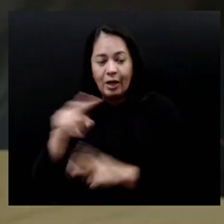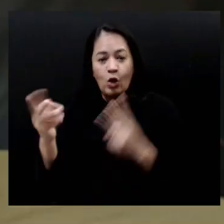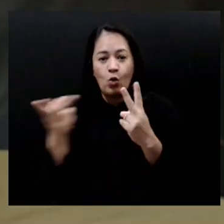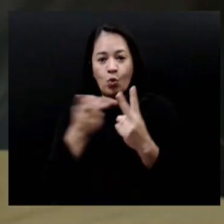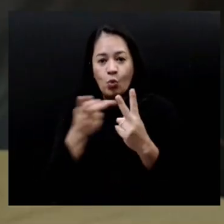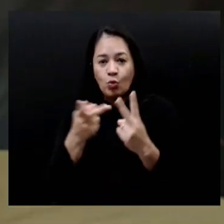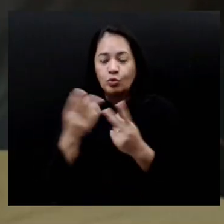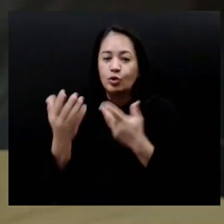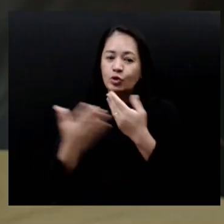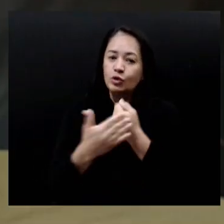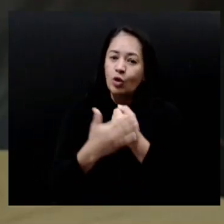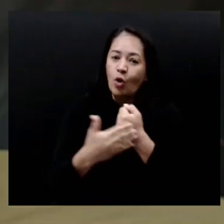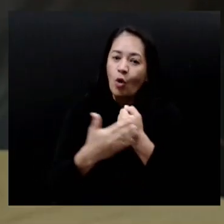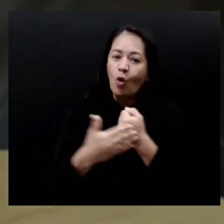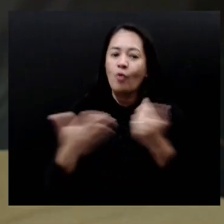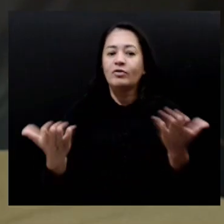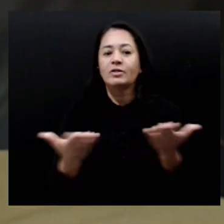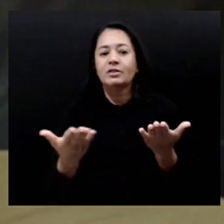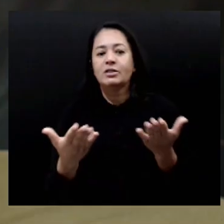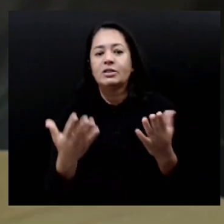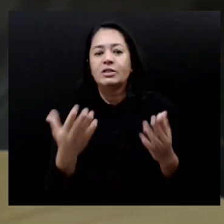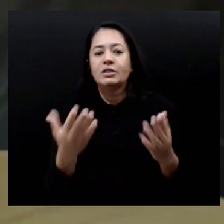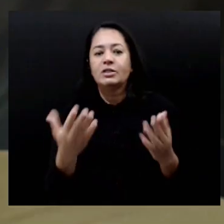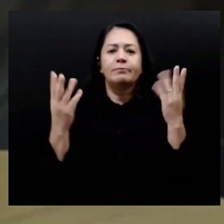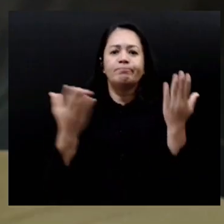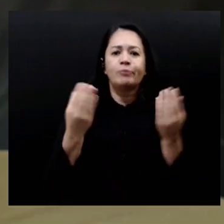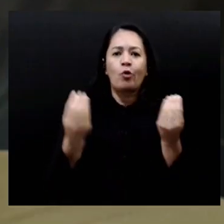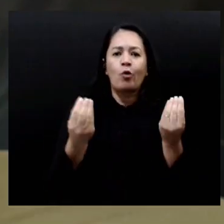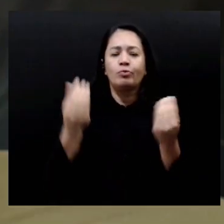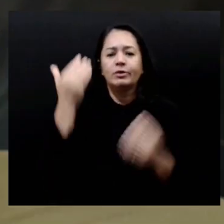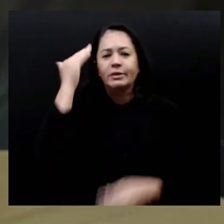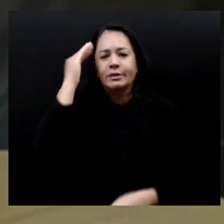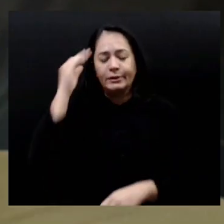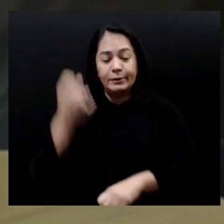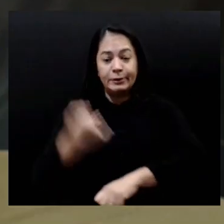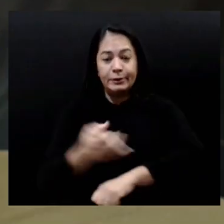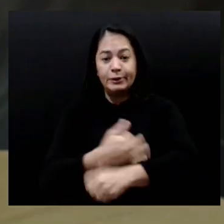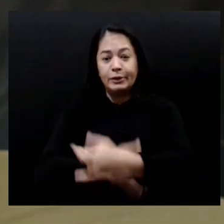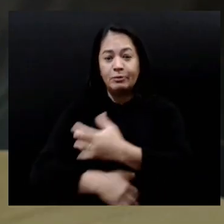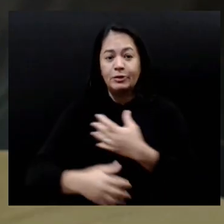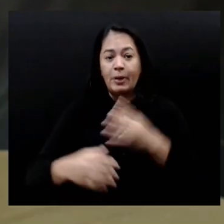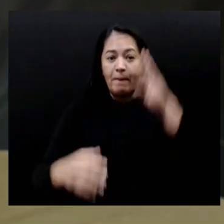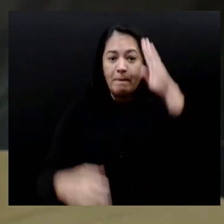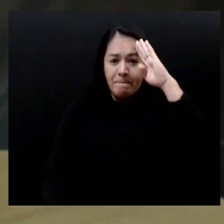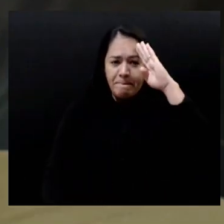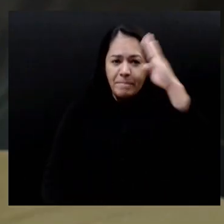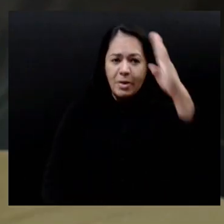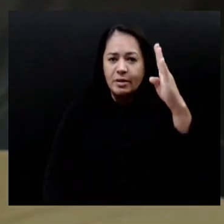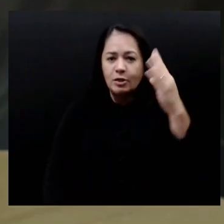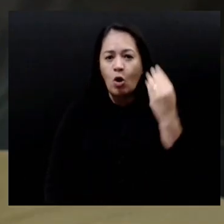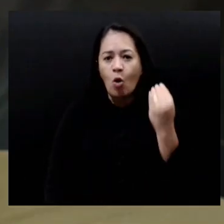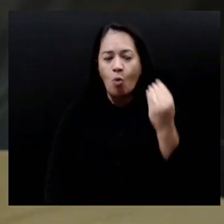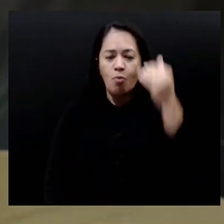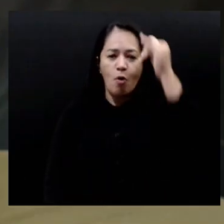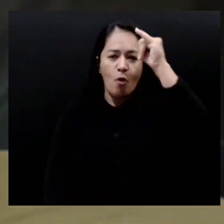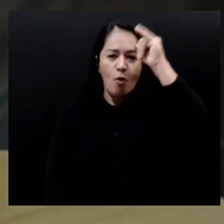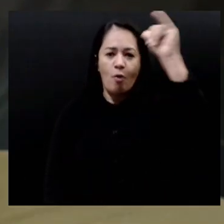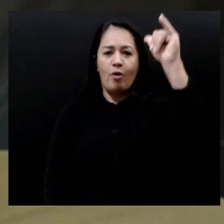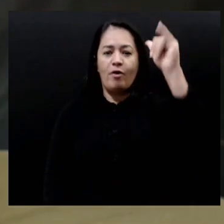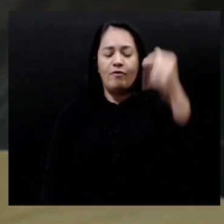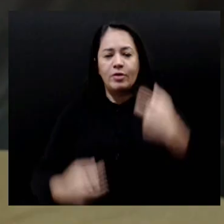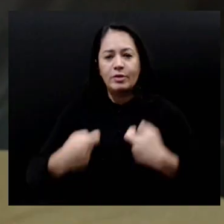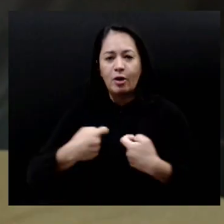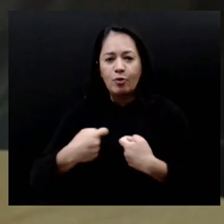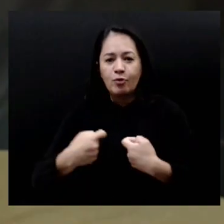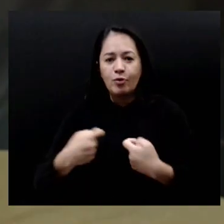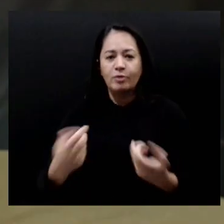é entender como essa emoção funciona e, principalmente, como evitar que ela nos domine, tá? Então, agora